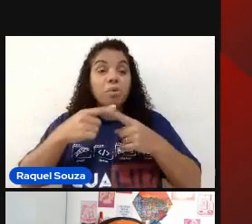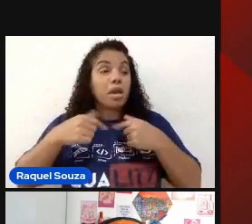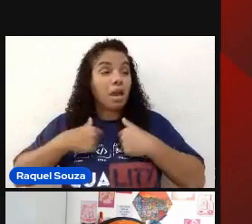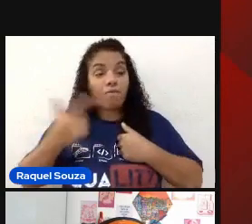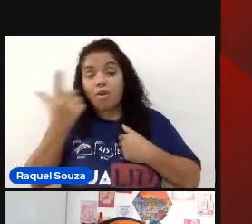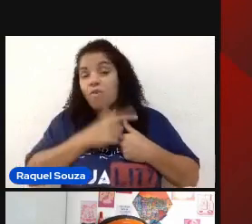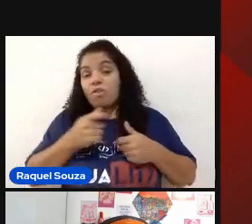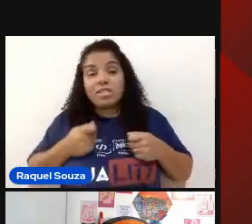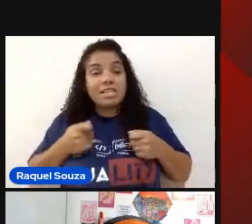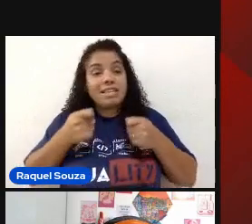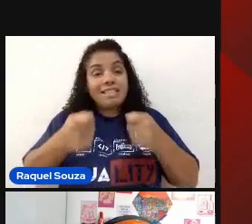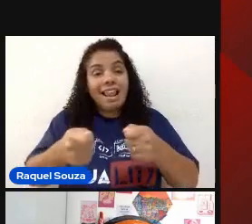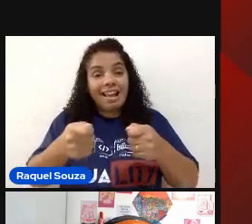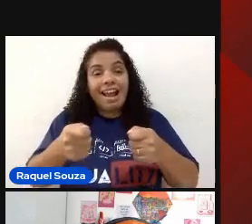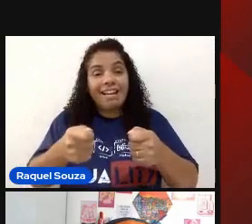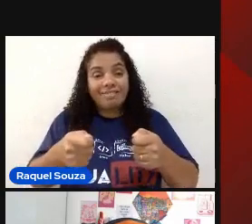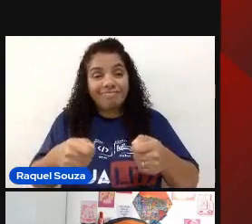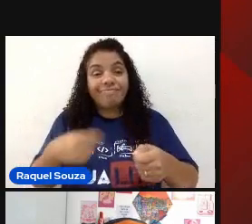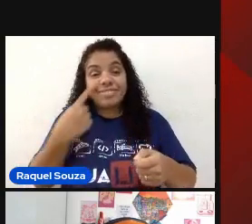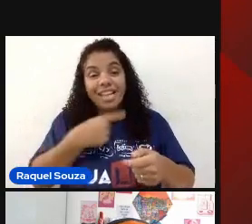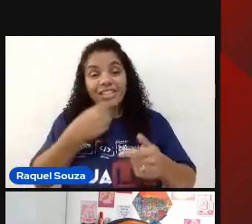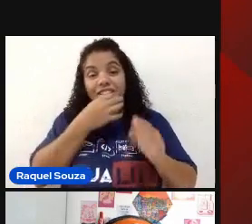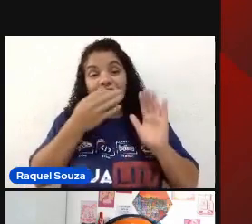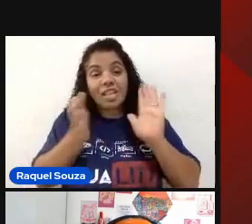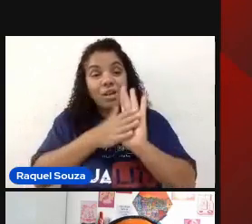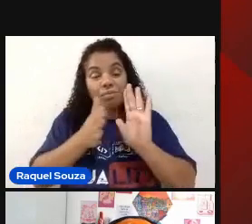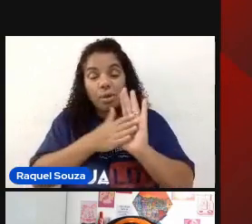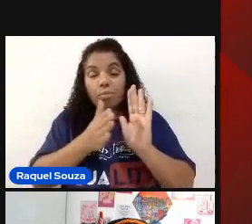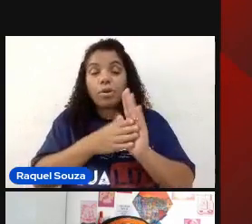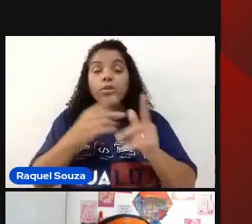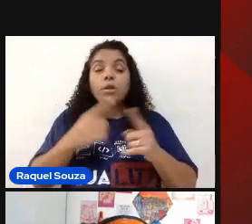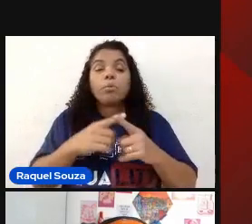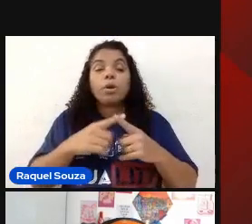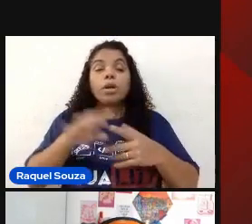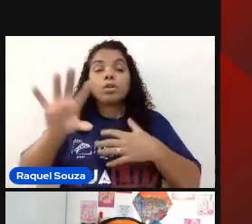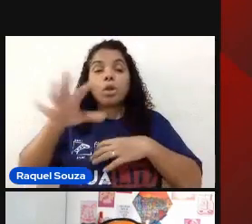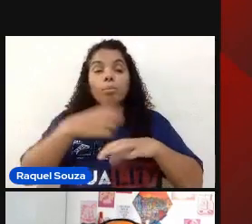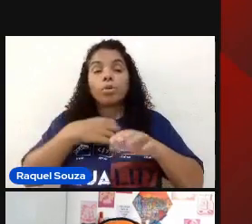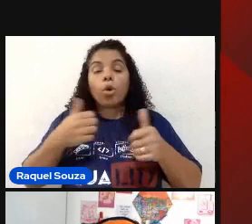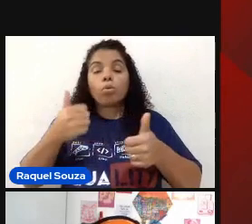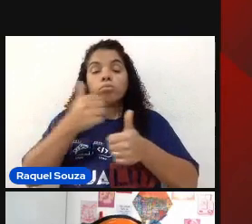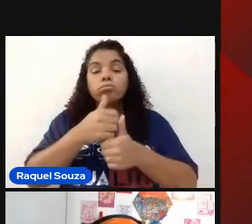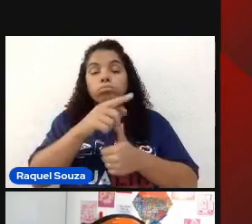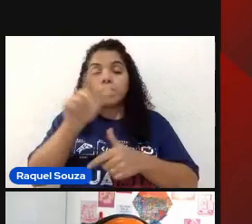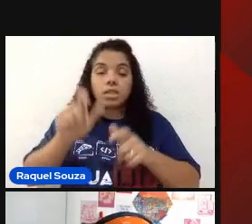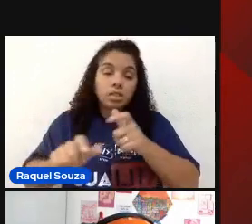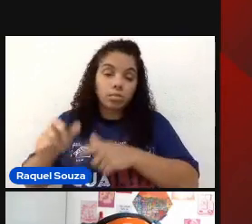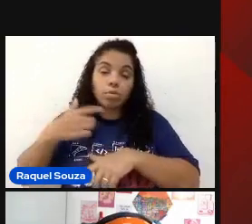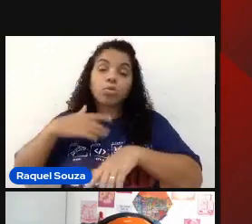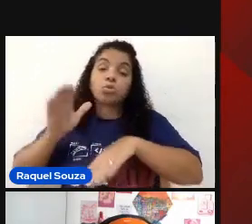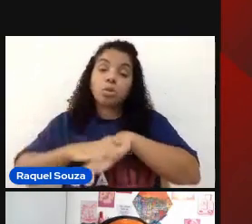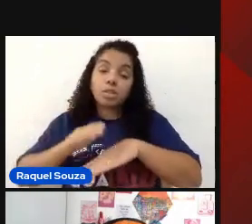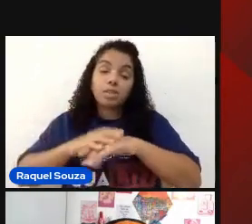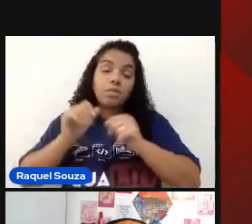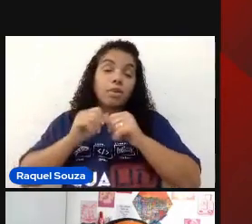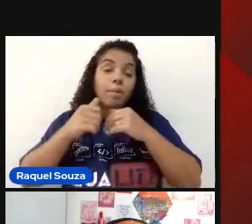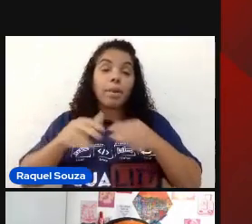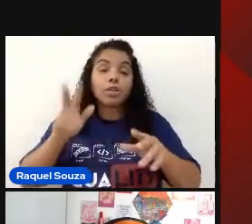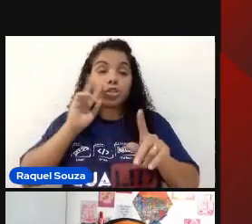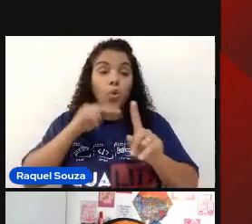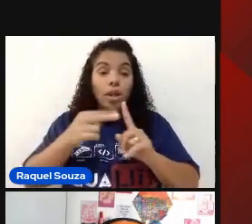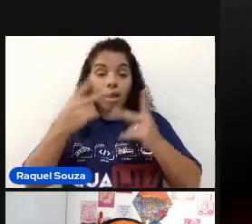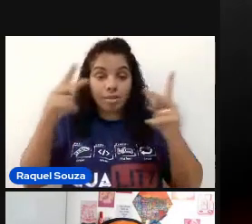entregar aquilo que a gente está se propondo, porque eu estou me colocando no lugar dessas pessoas e estou desenvolvendo a partir do olhar delas.